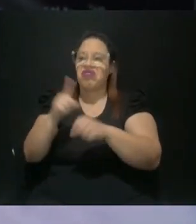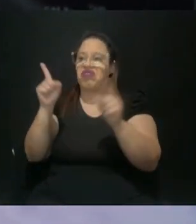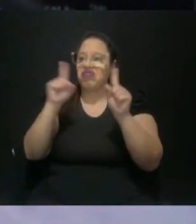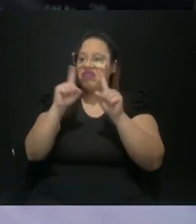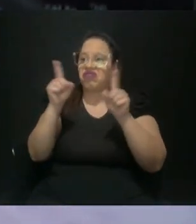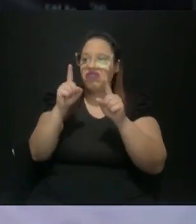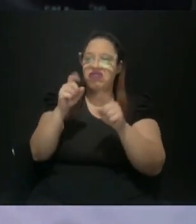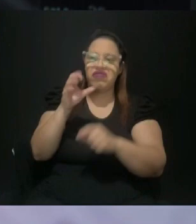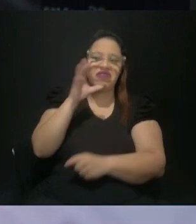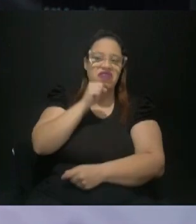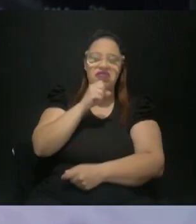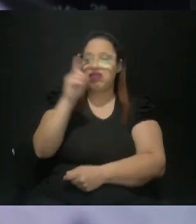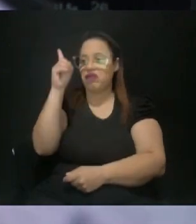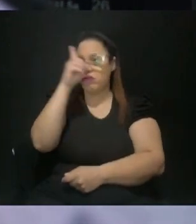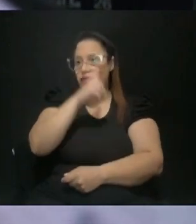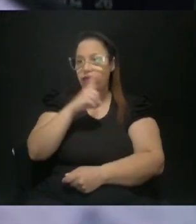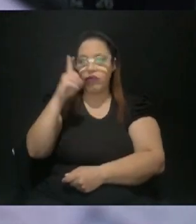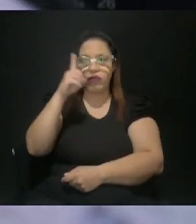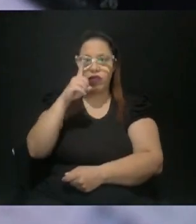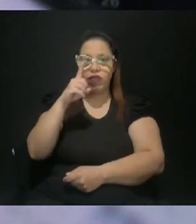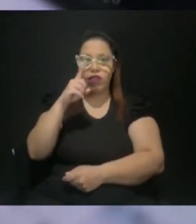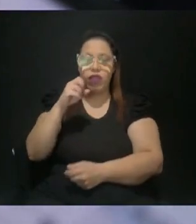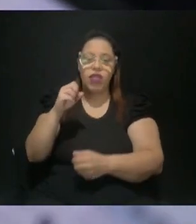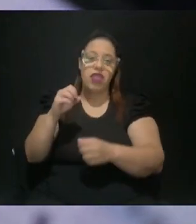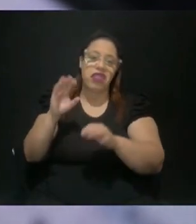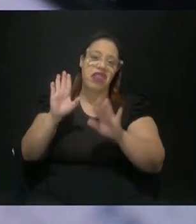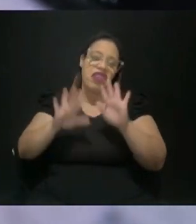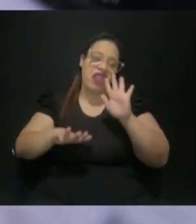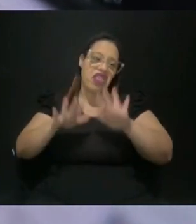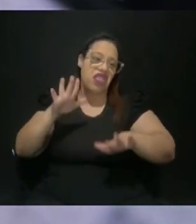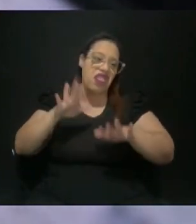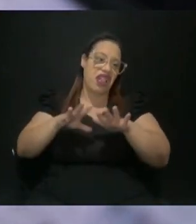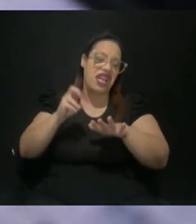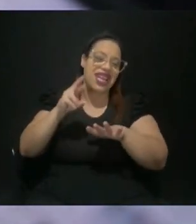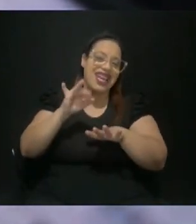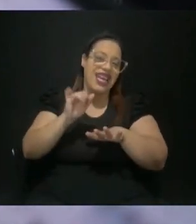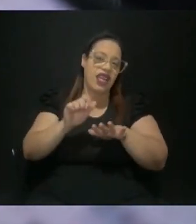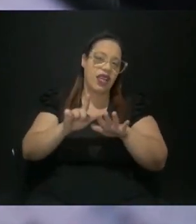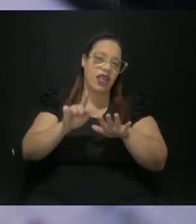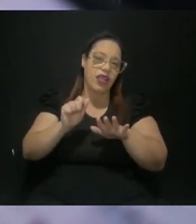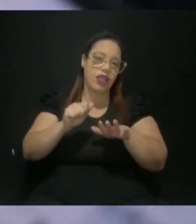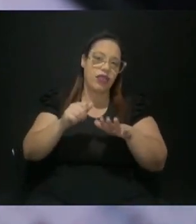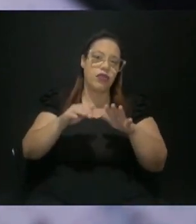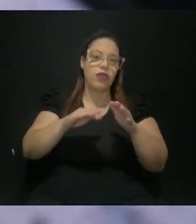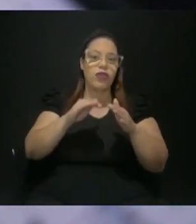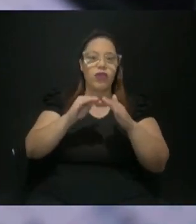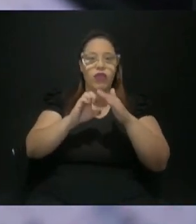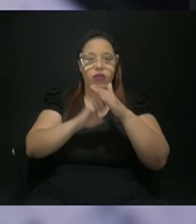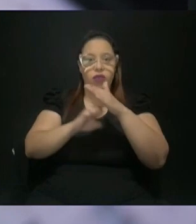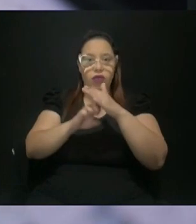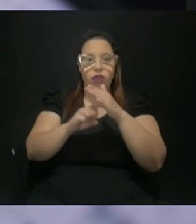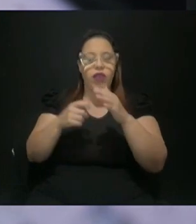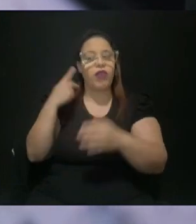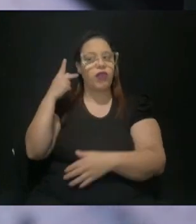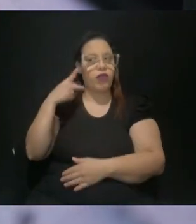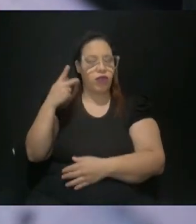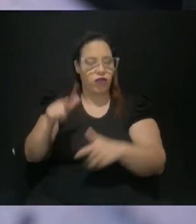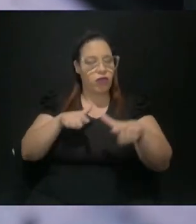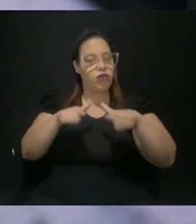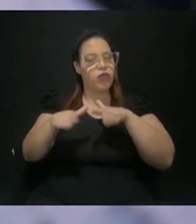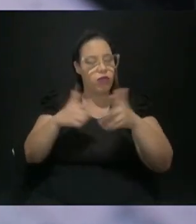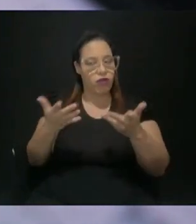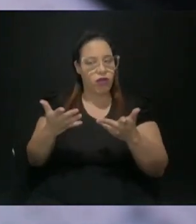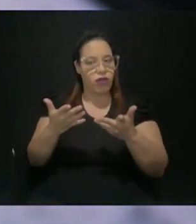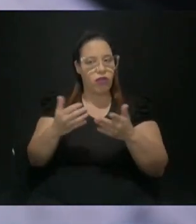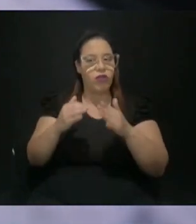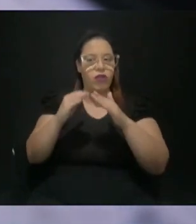domingo, não tem Natal. Tem, depende da escala de cada empresa, né? Cada empresa tem a sua política de como trabalhar e os turnos